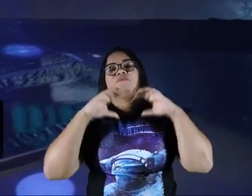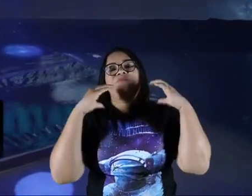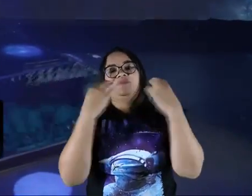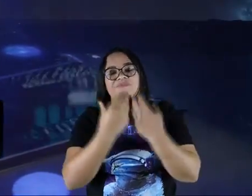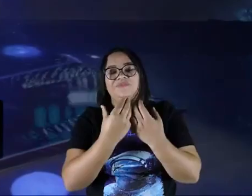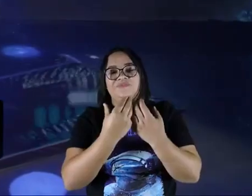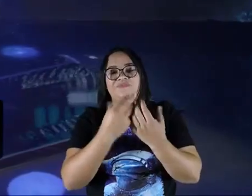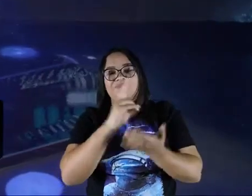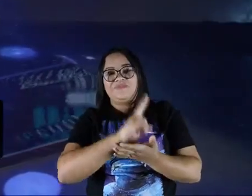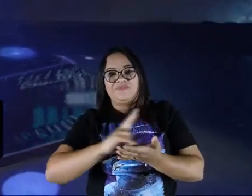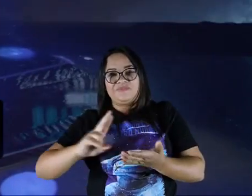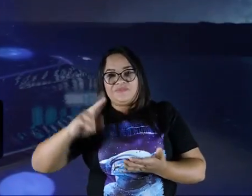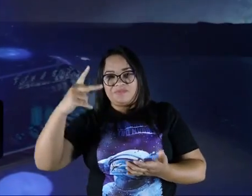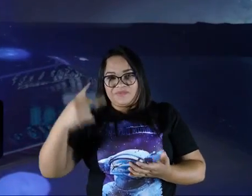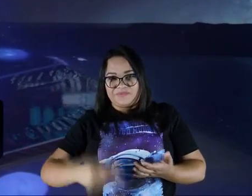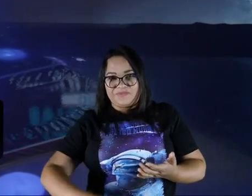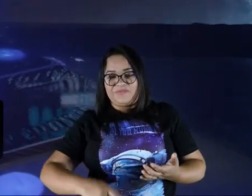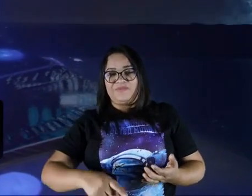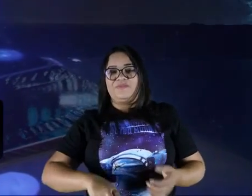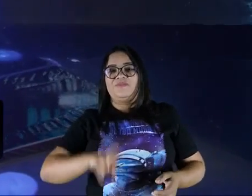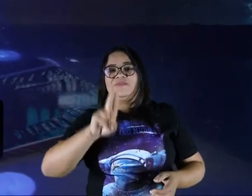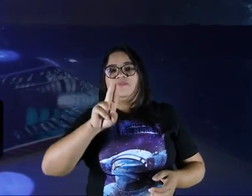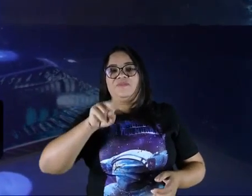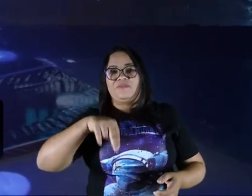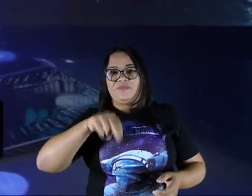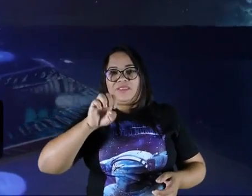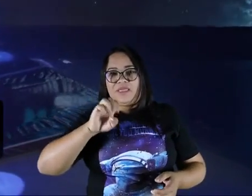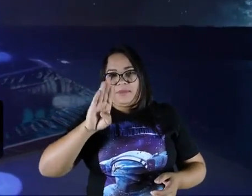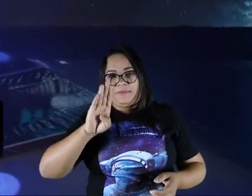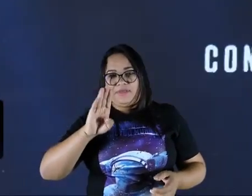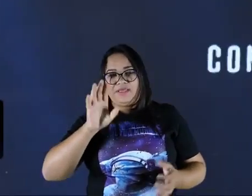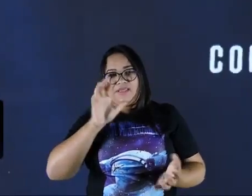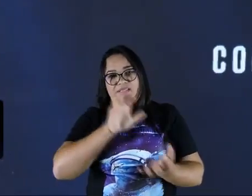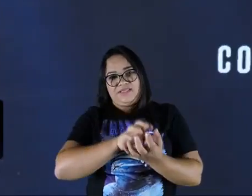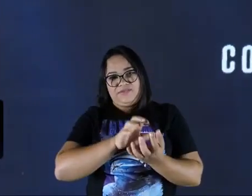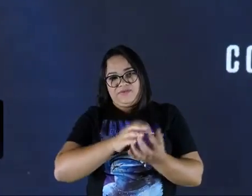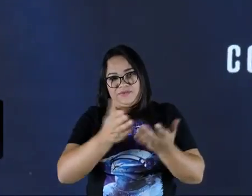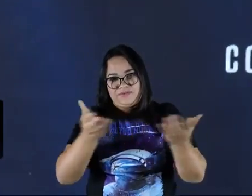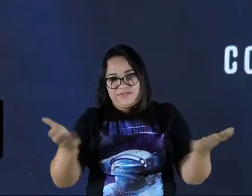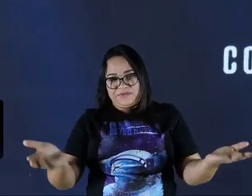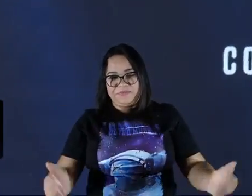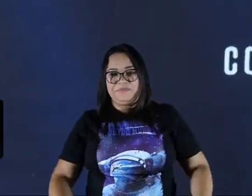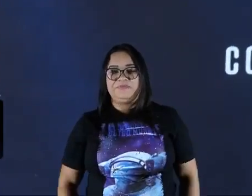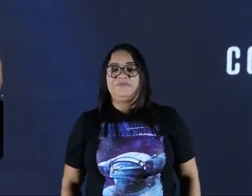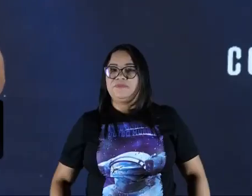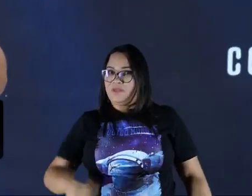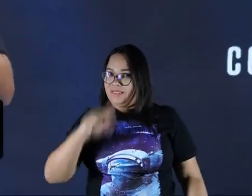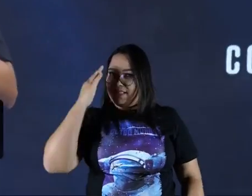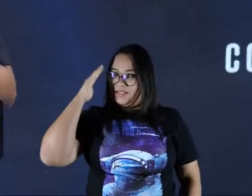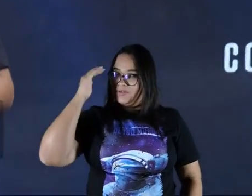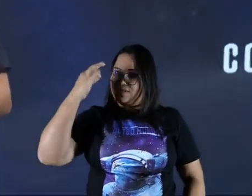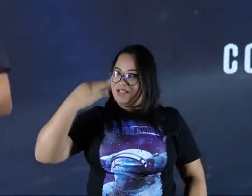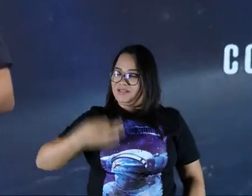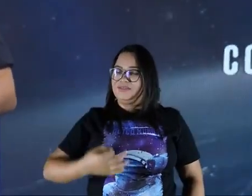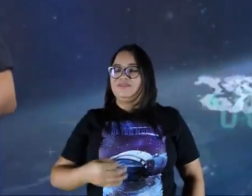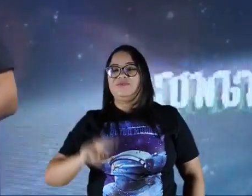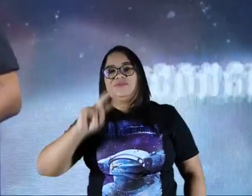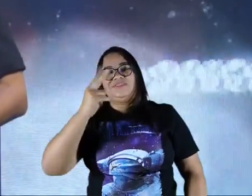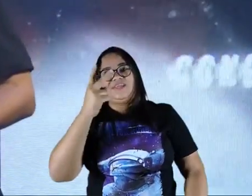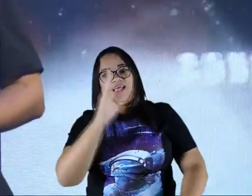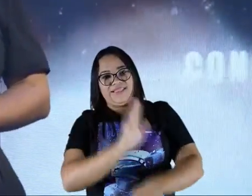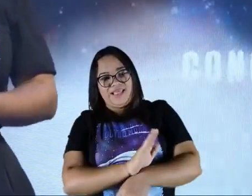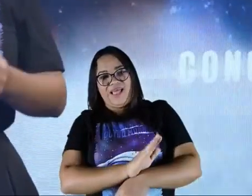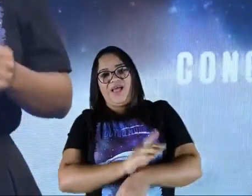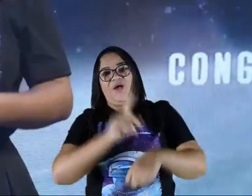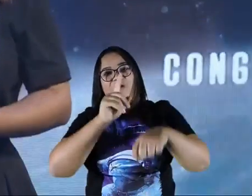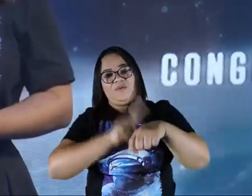de universitários aqui diretamente da UNEB Recife para você. Deu para entender tudo certinho? Então, 14 horas, horário